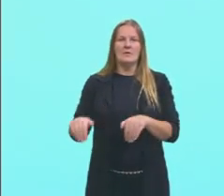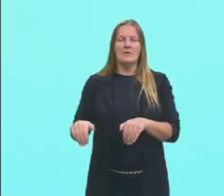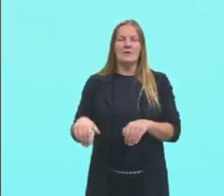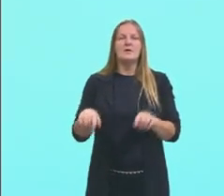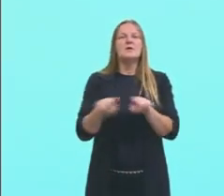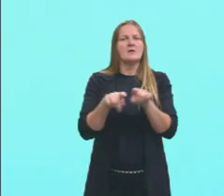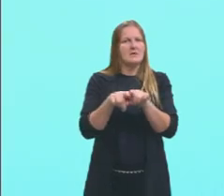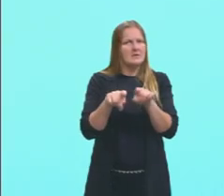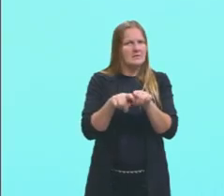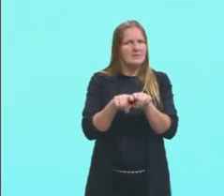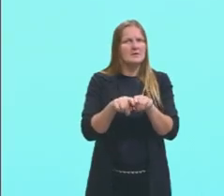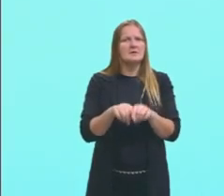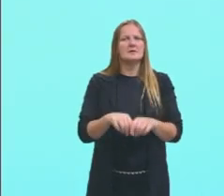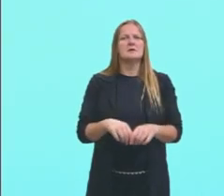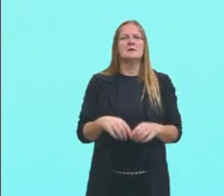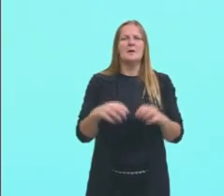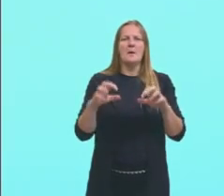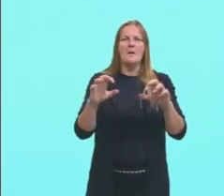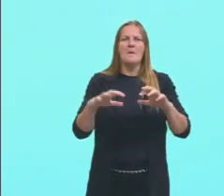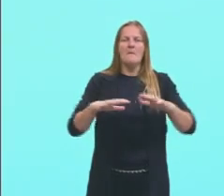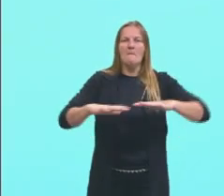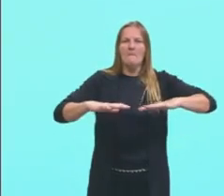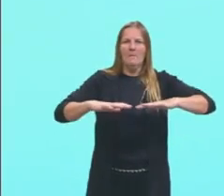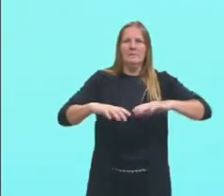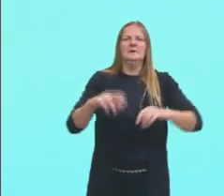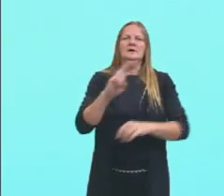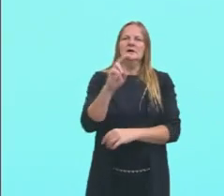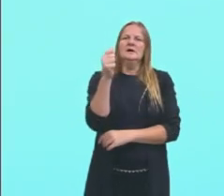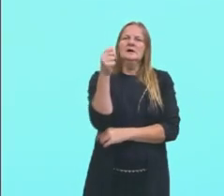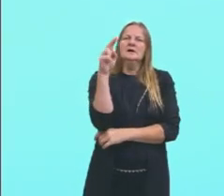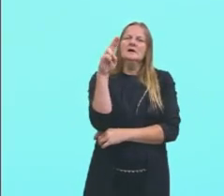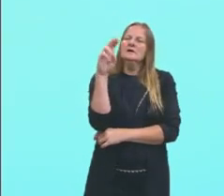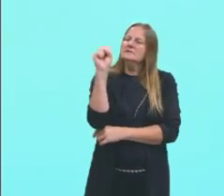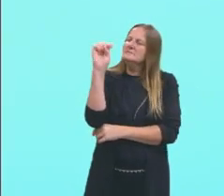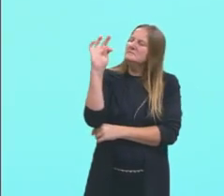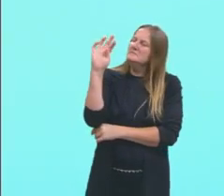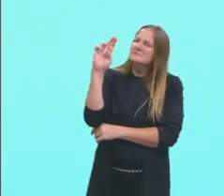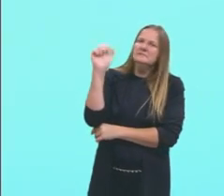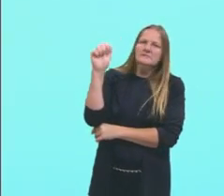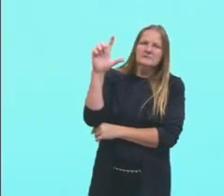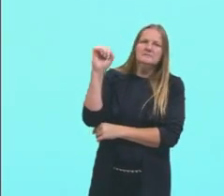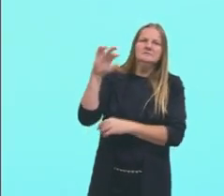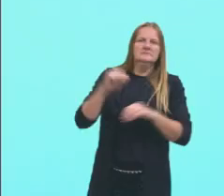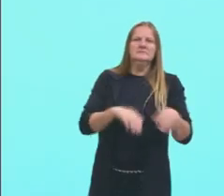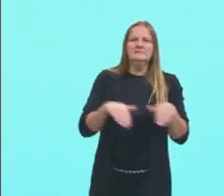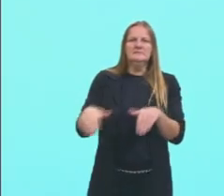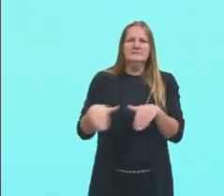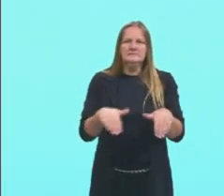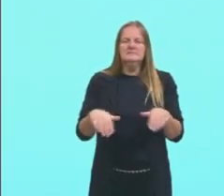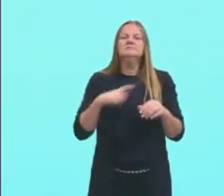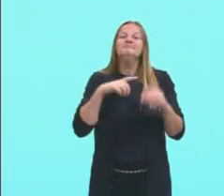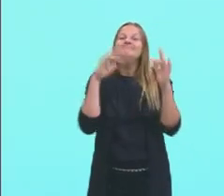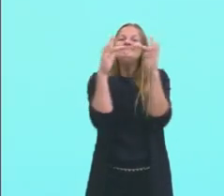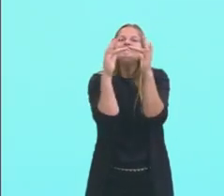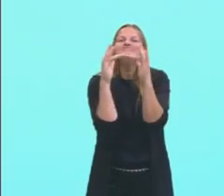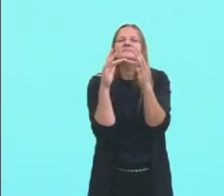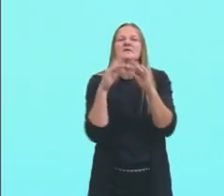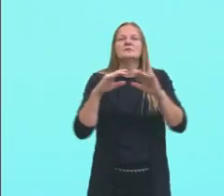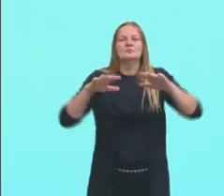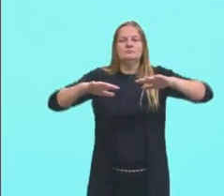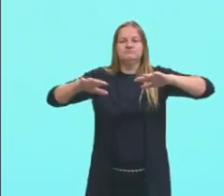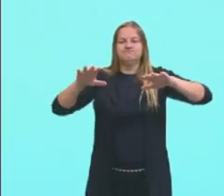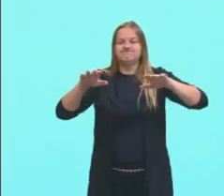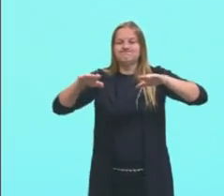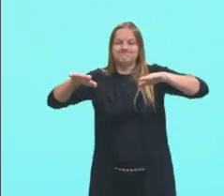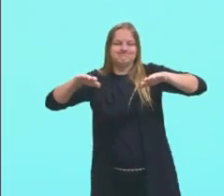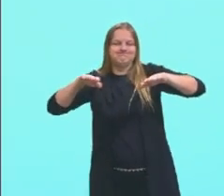uma placa placa australiana diga-se Passat tá E aí então nós vamos tem esses contatos entre elas